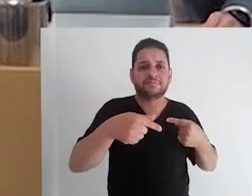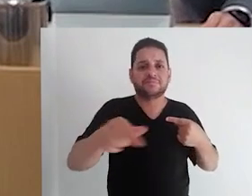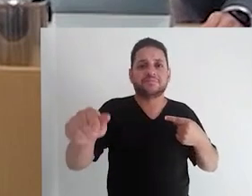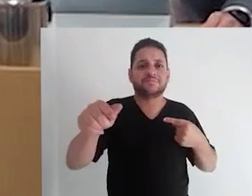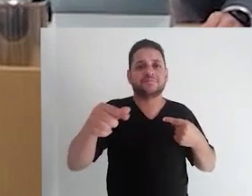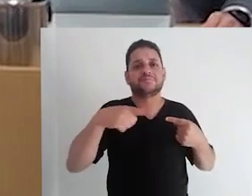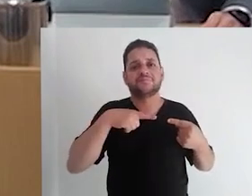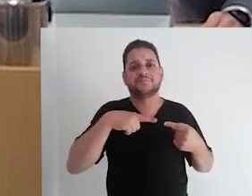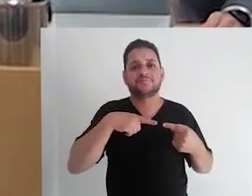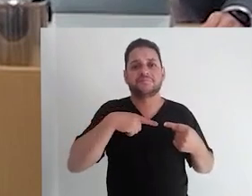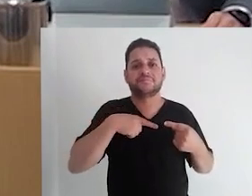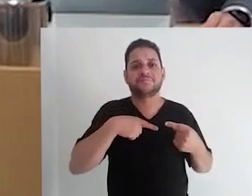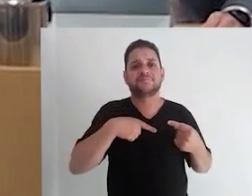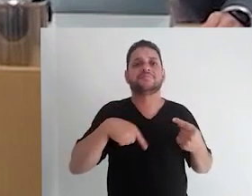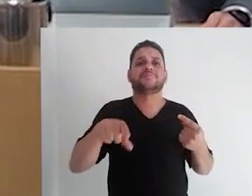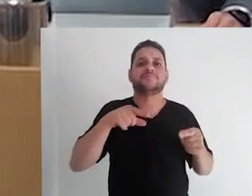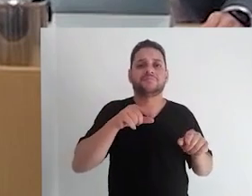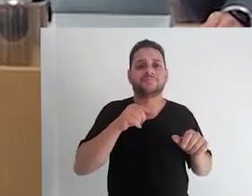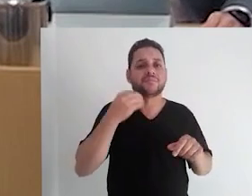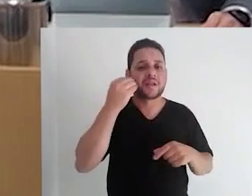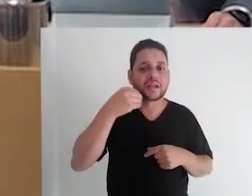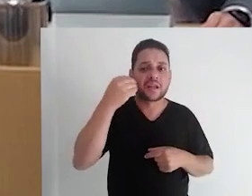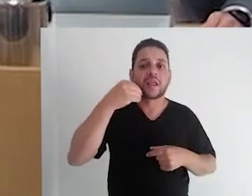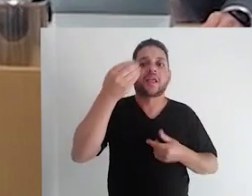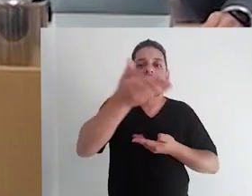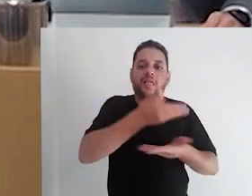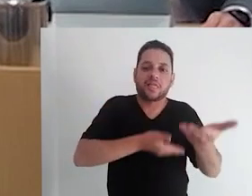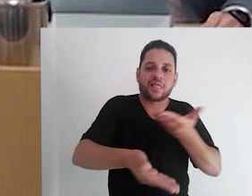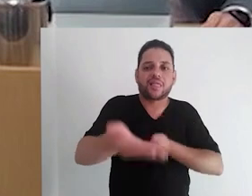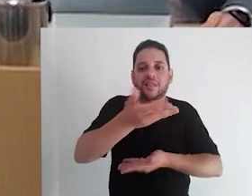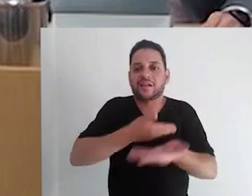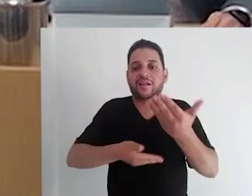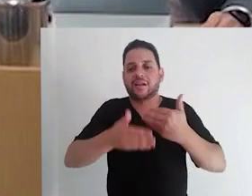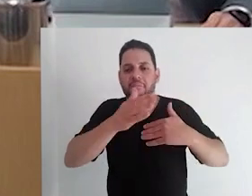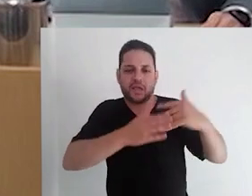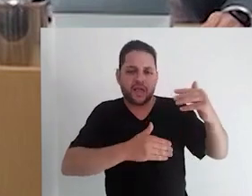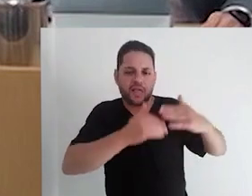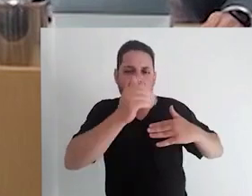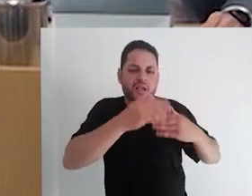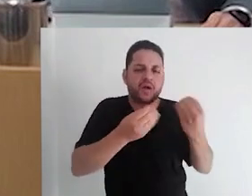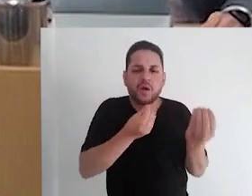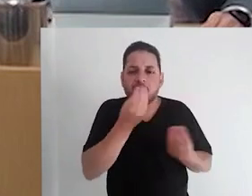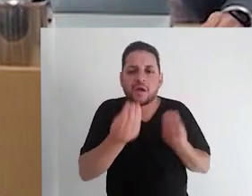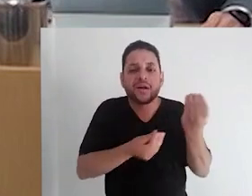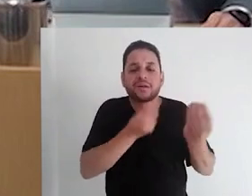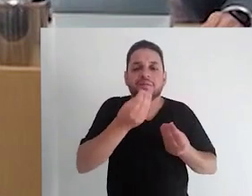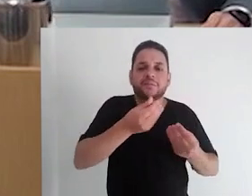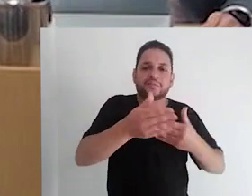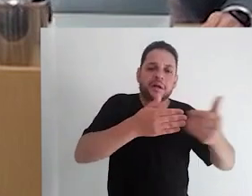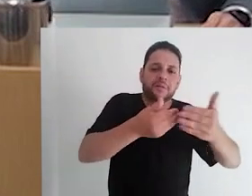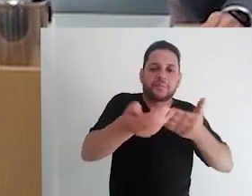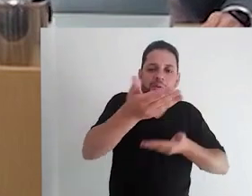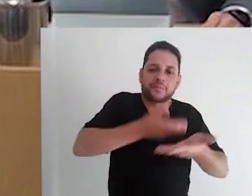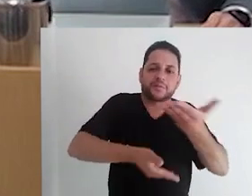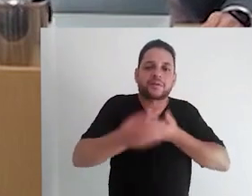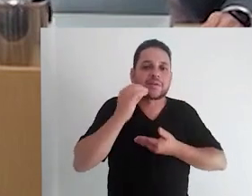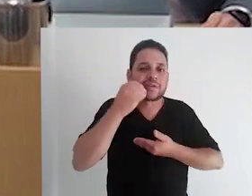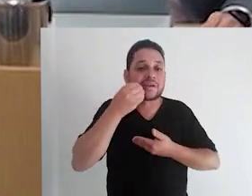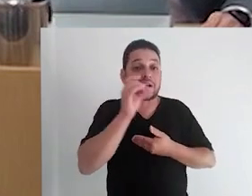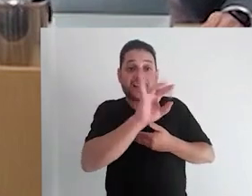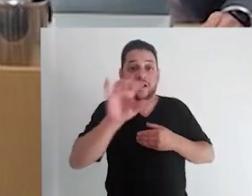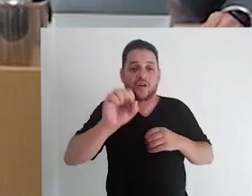repartição de experiências, de troca de boas práticas, e cada um vai trazer o melhor de si. Como eu tinha dito